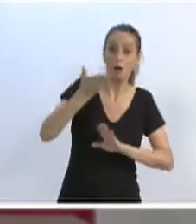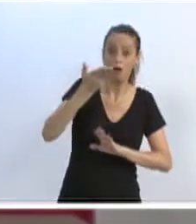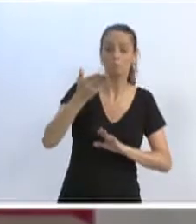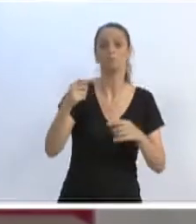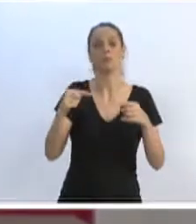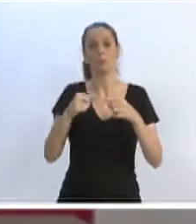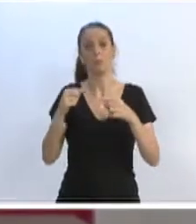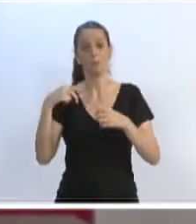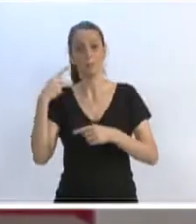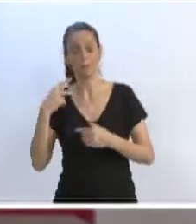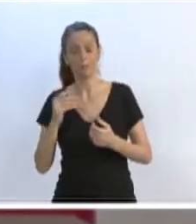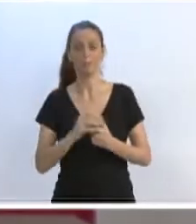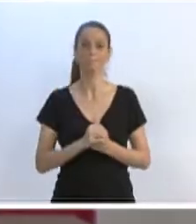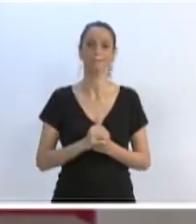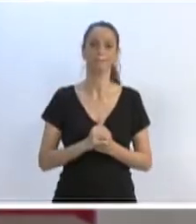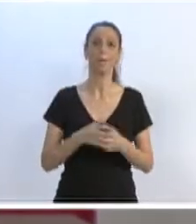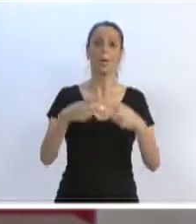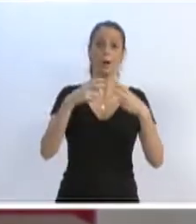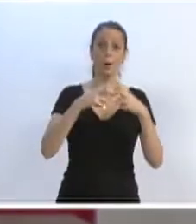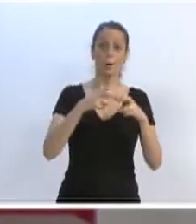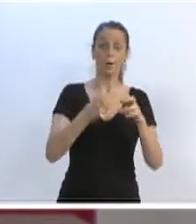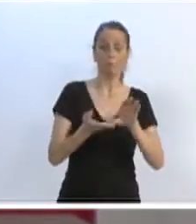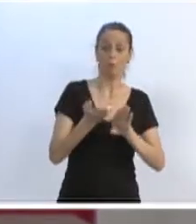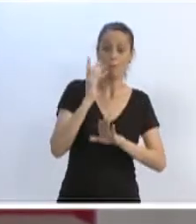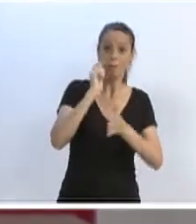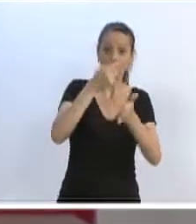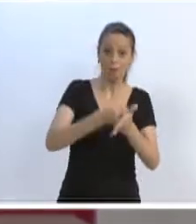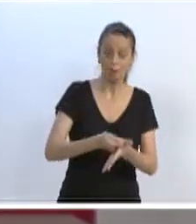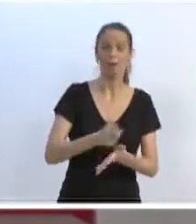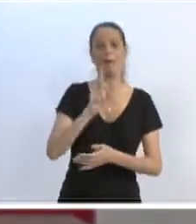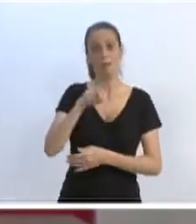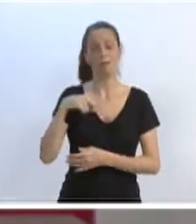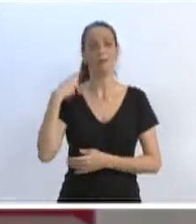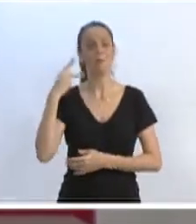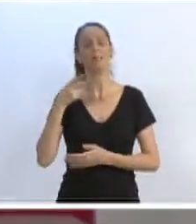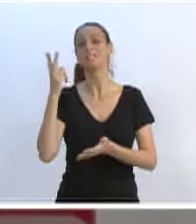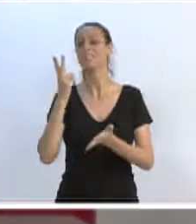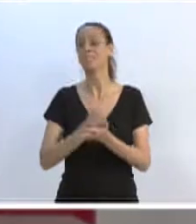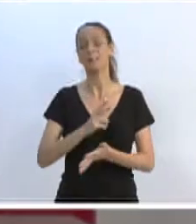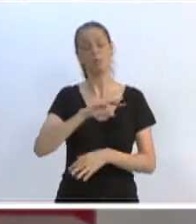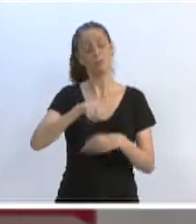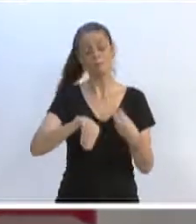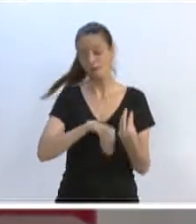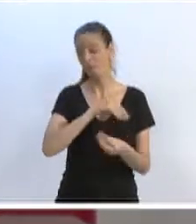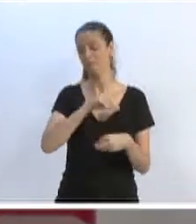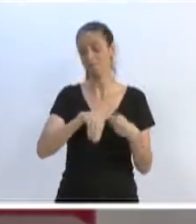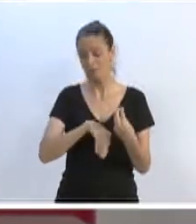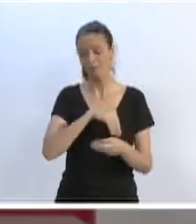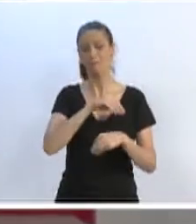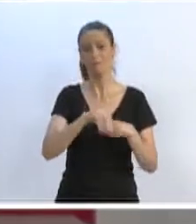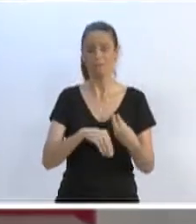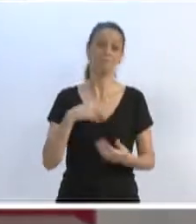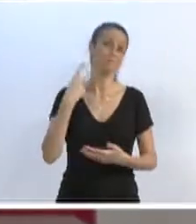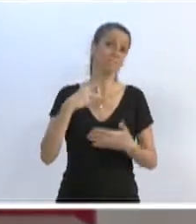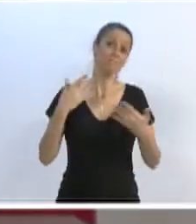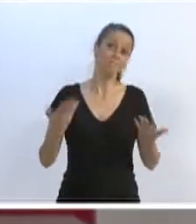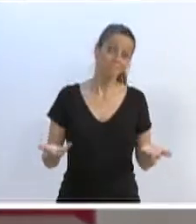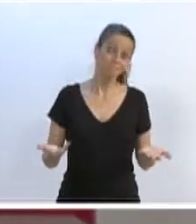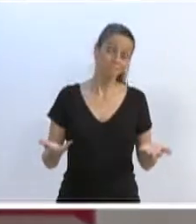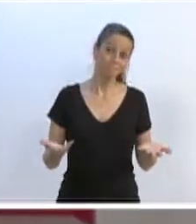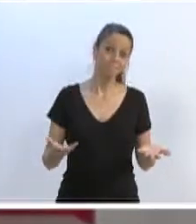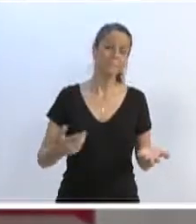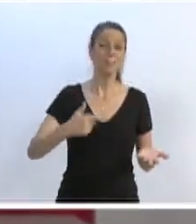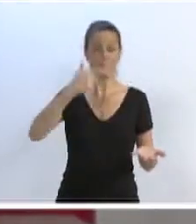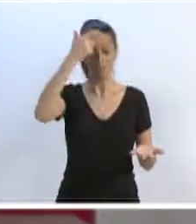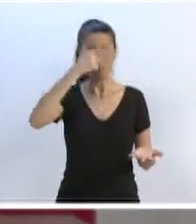é isso, pessoal? O aumento da passagem de ônibus é política. Tudo gira em torno da política. E o cidadão, eu